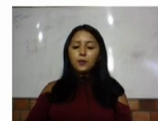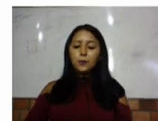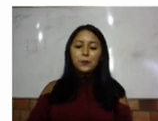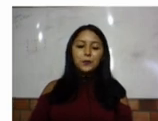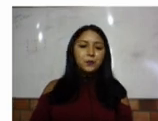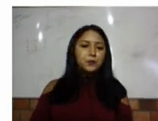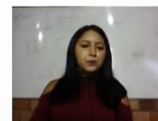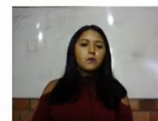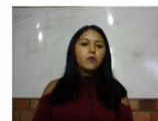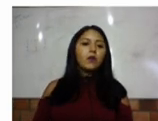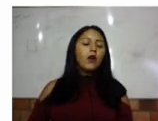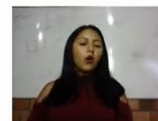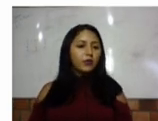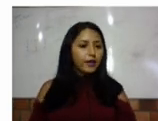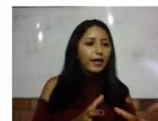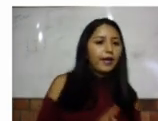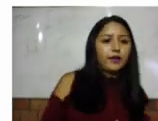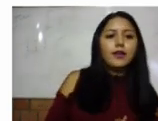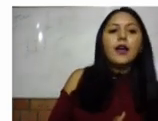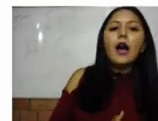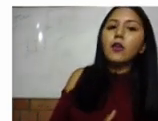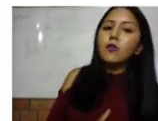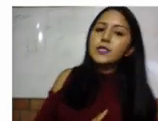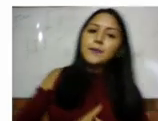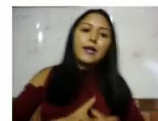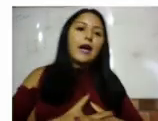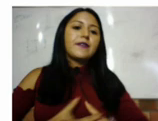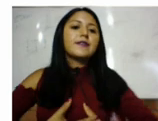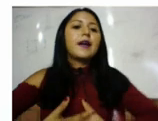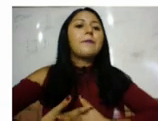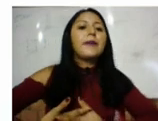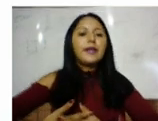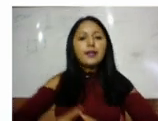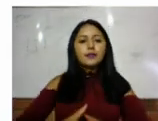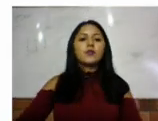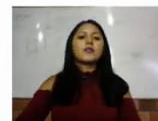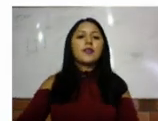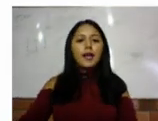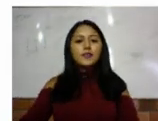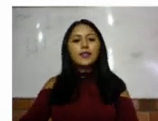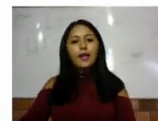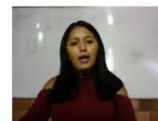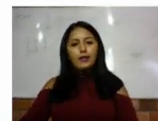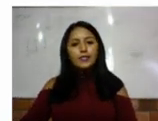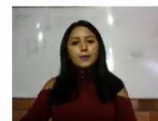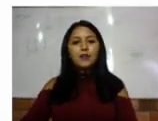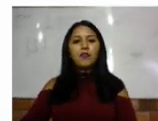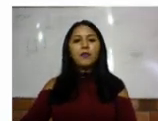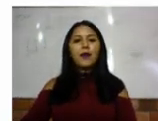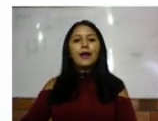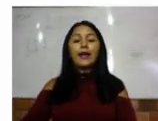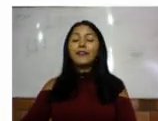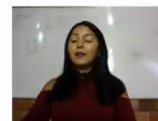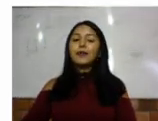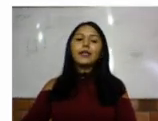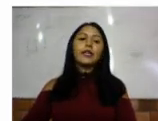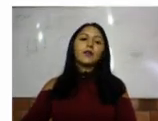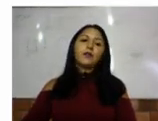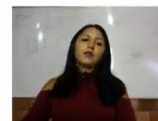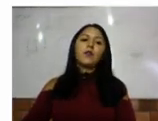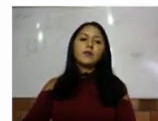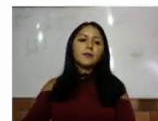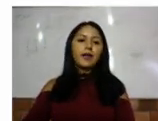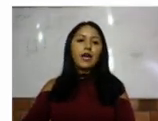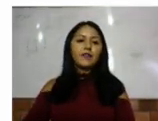adicionei certo outra regra algumas palavras cambias los radicales para formar